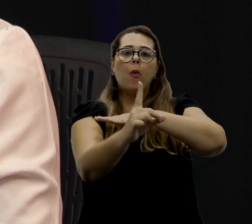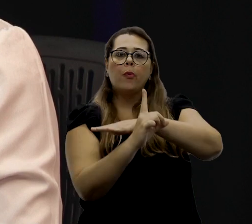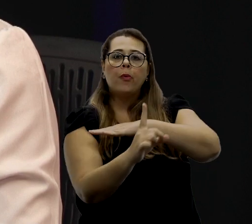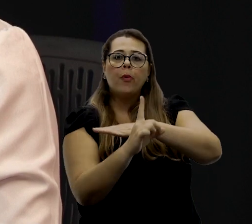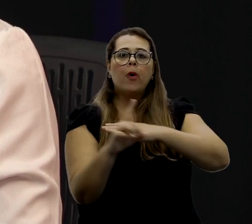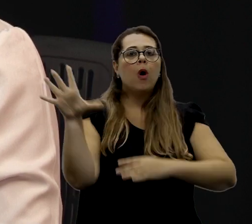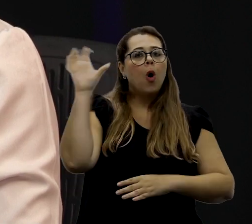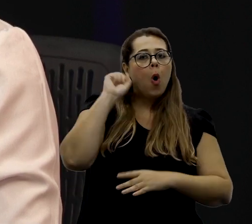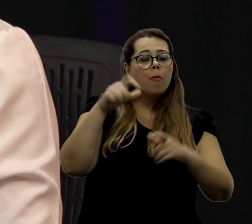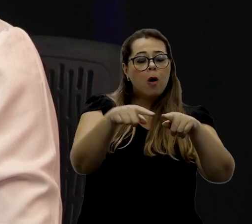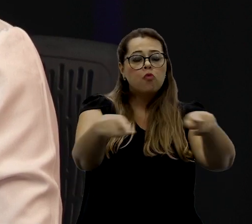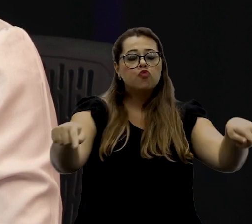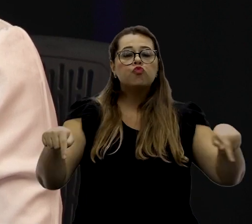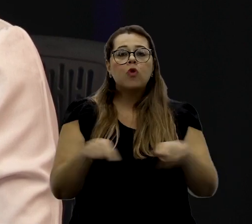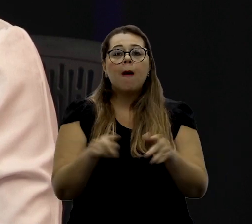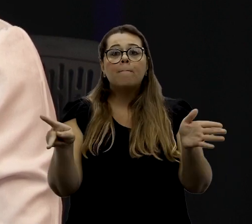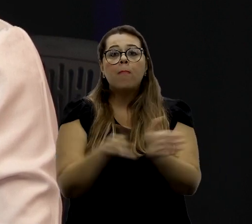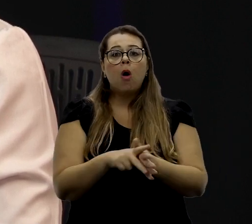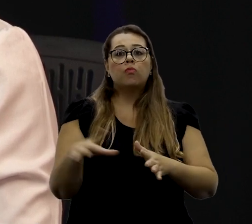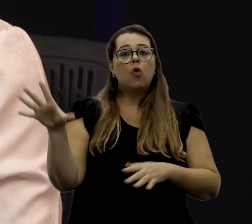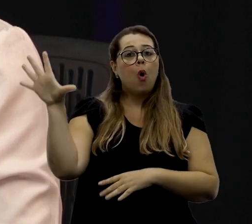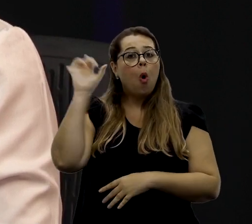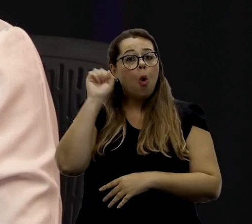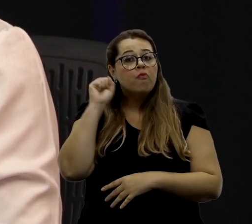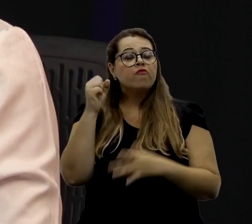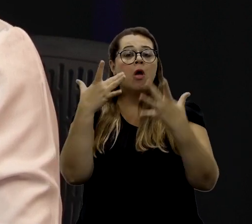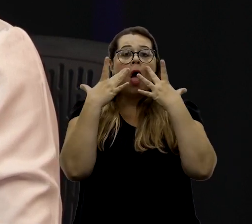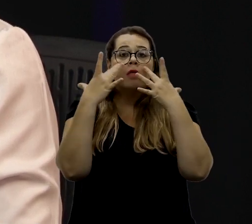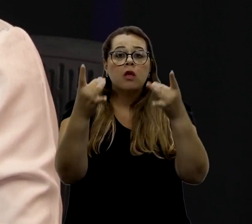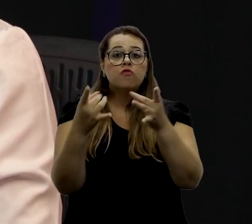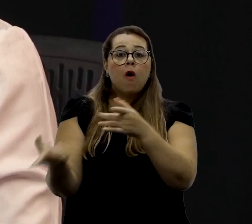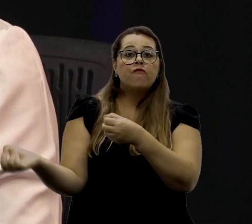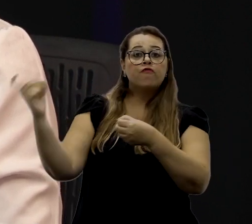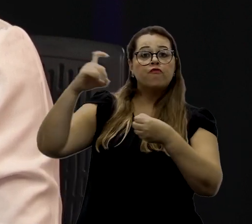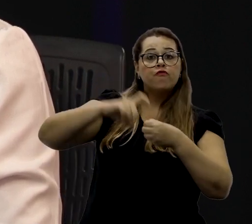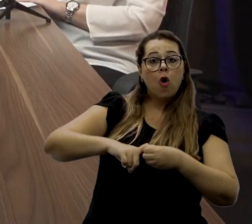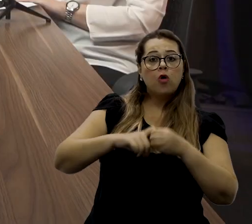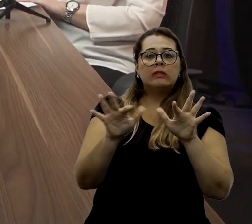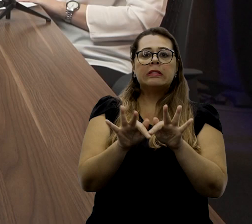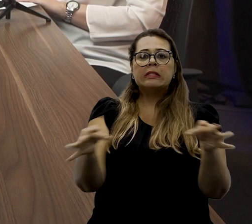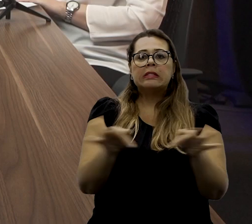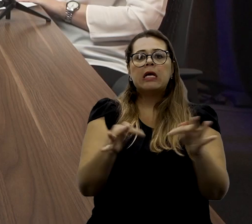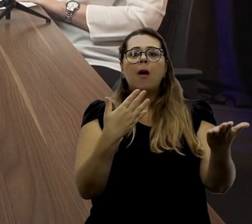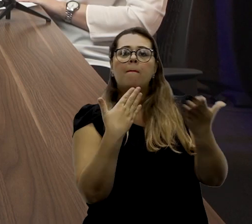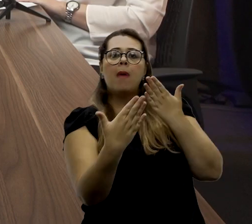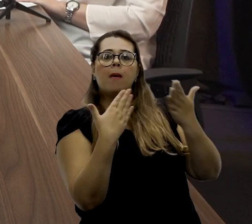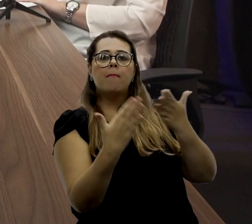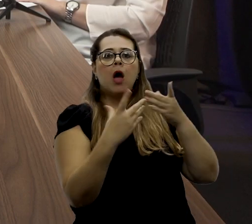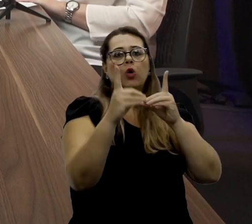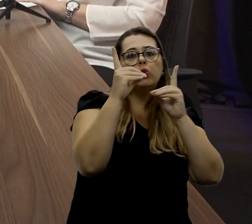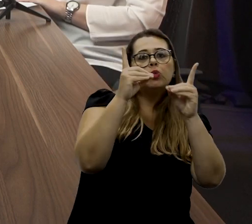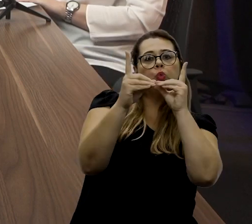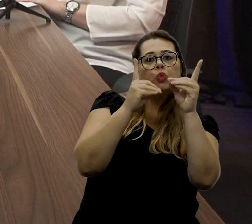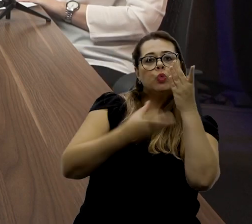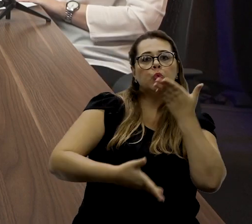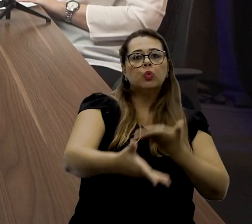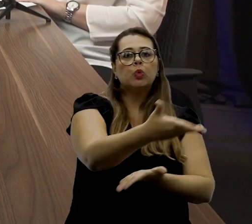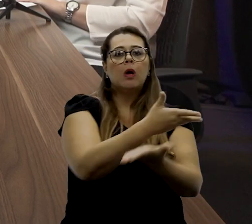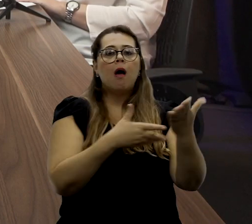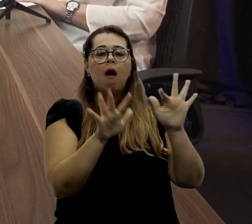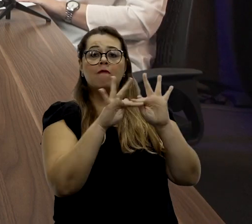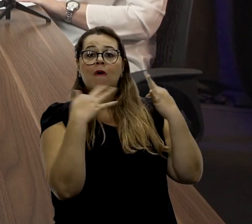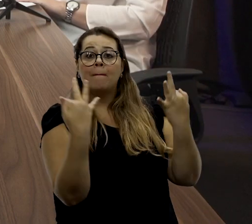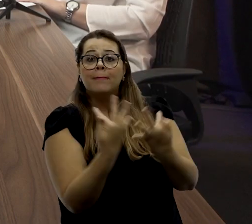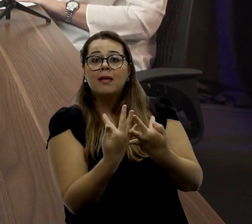esse espaço de ouvir, então a gente vai ter que voltar para esse simples, para essa conversa, para esse diálogo entre